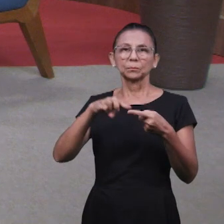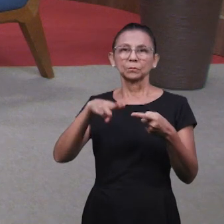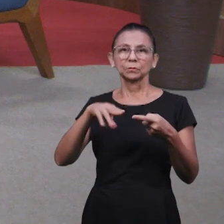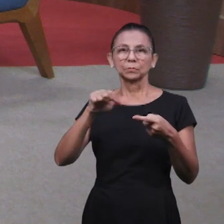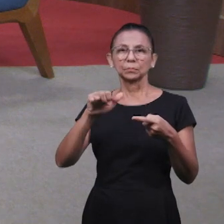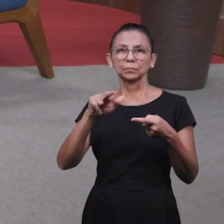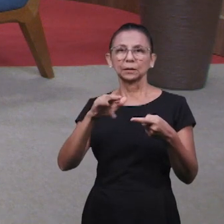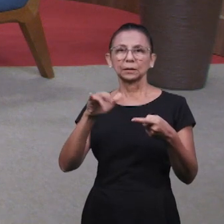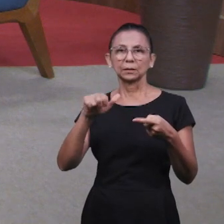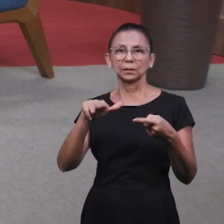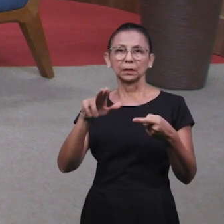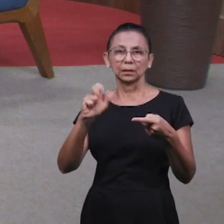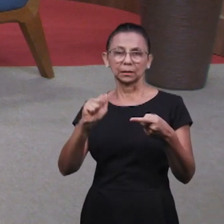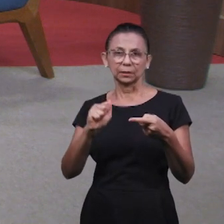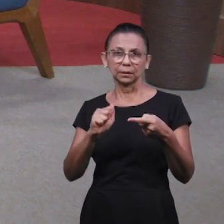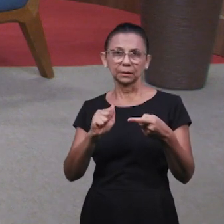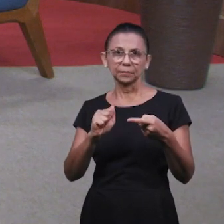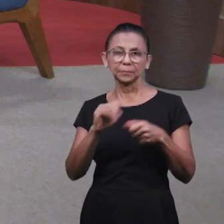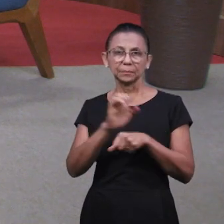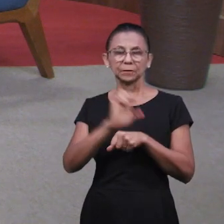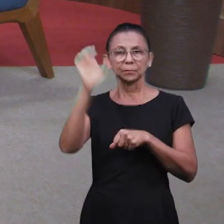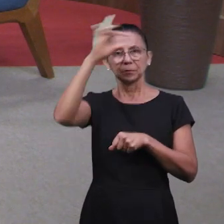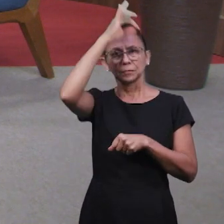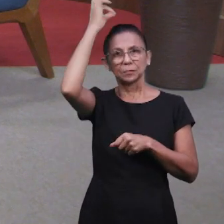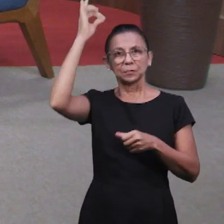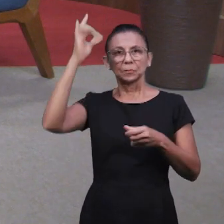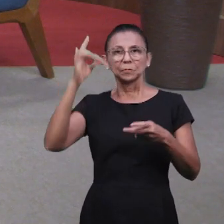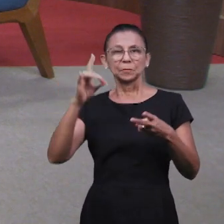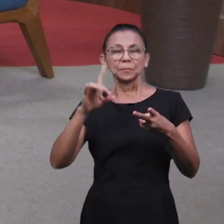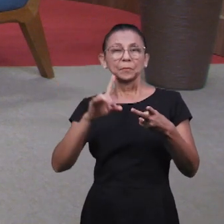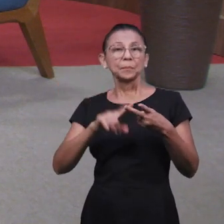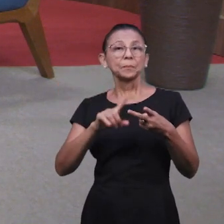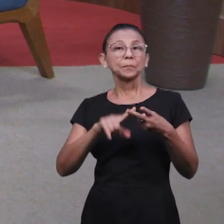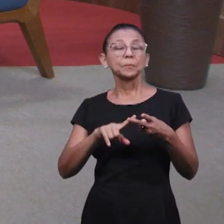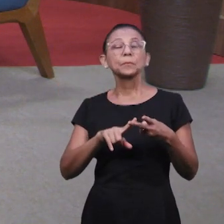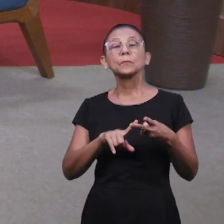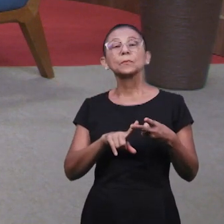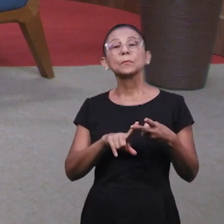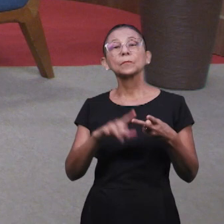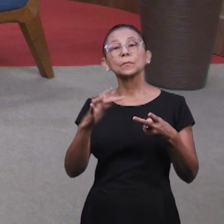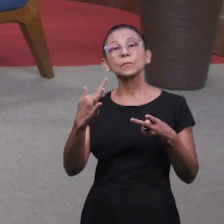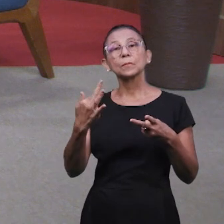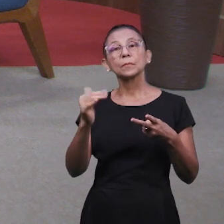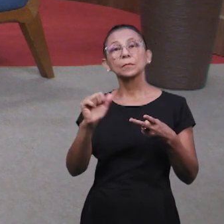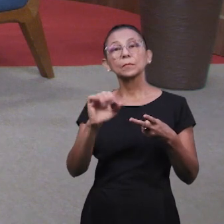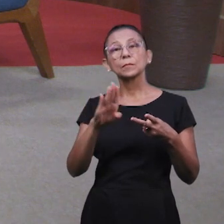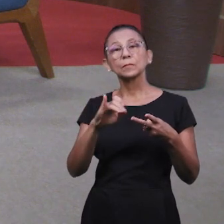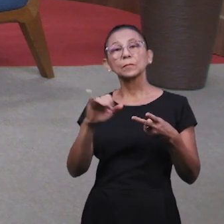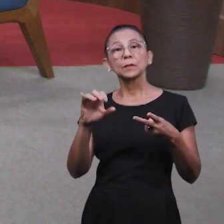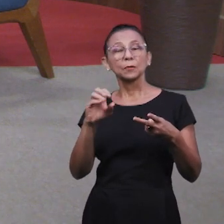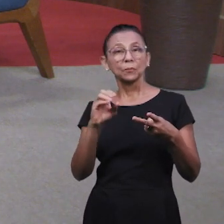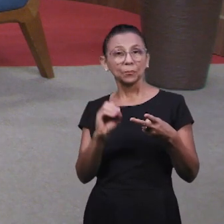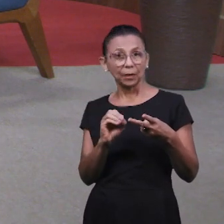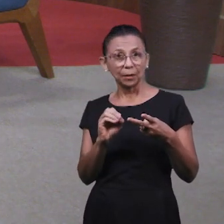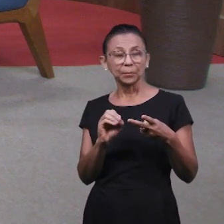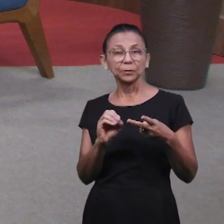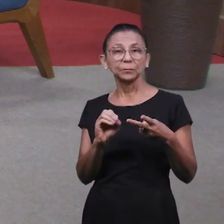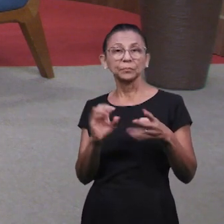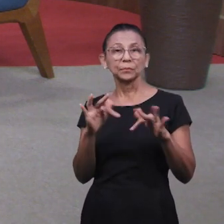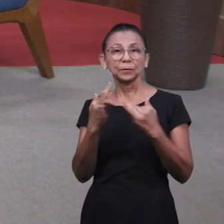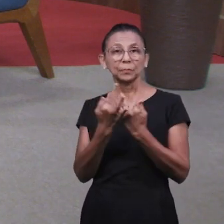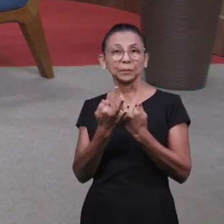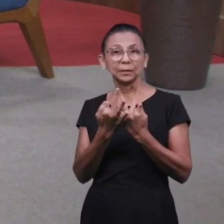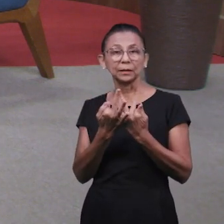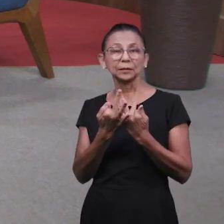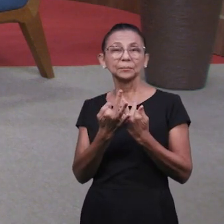um enviado pela nossa irmã Mariana, que é de Linhares, aqui no estado do Espírito Santo, e outra é uma família, é o nosso irmão Fábio Farias e